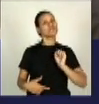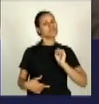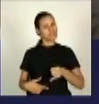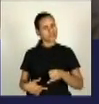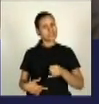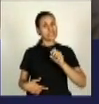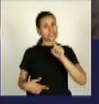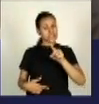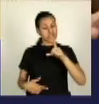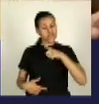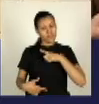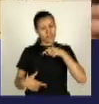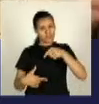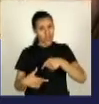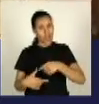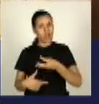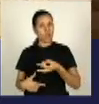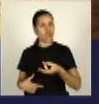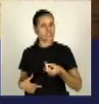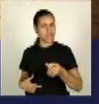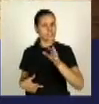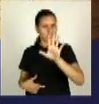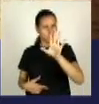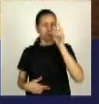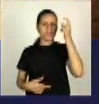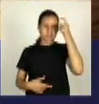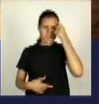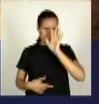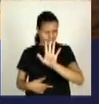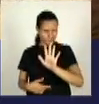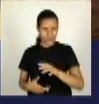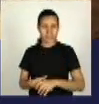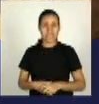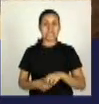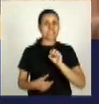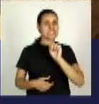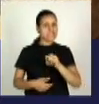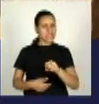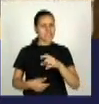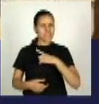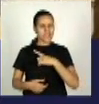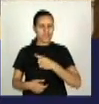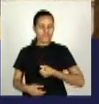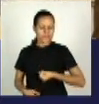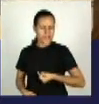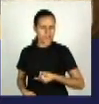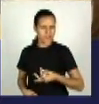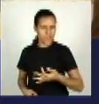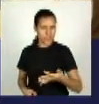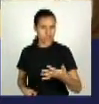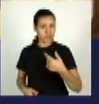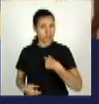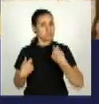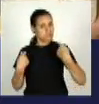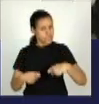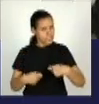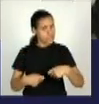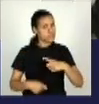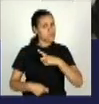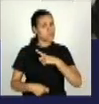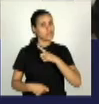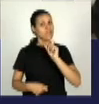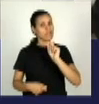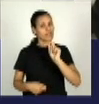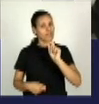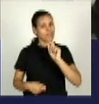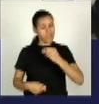se houver a forma fracionável. Porque vamos imaginar o seguinte, o que significa o fracionamento? Eu preciso garantir,